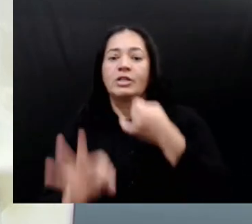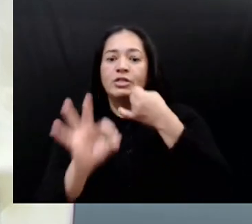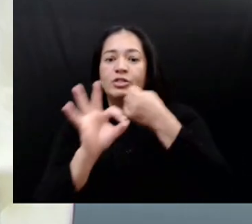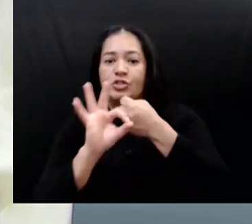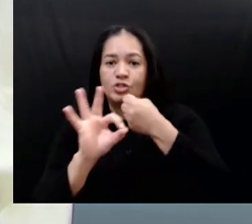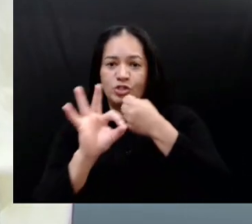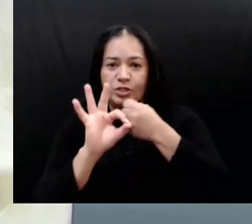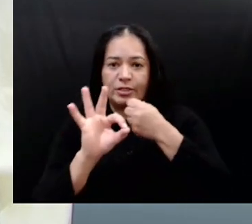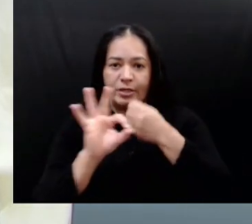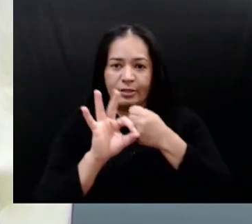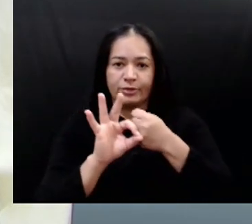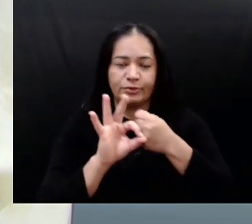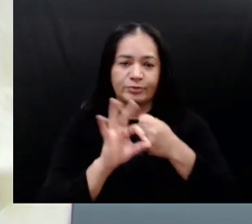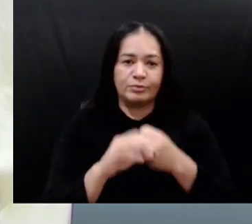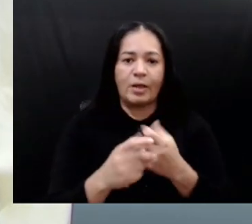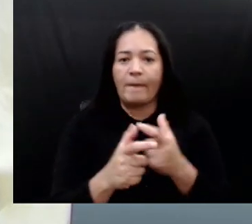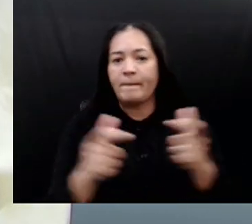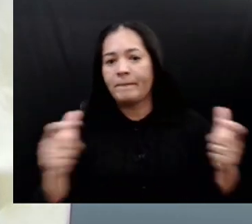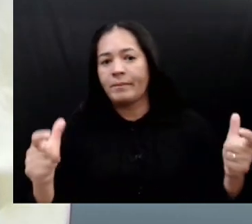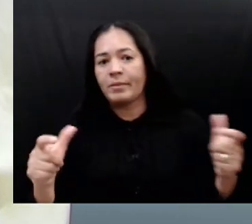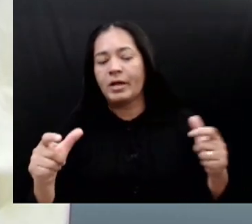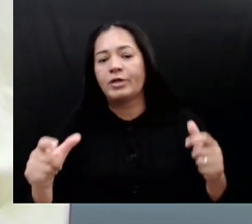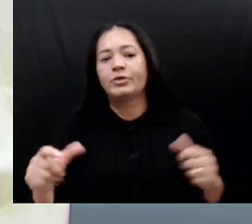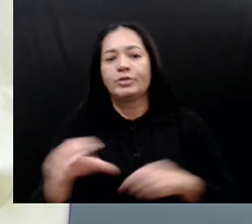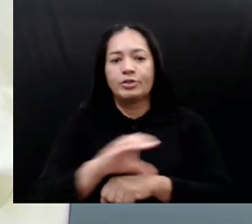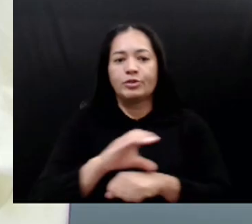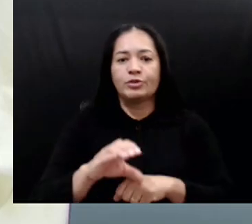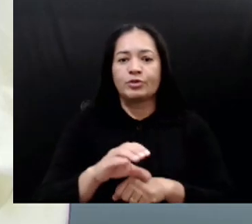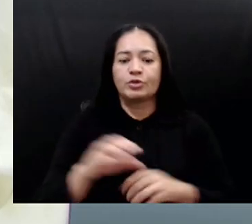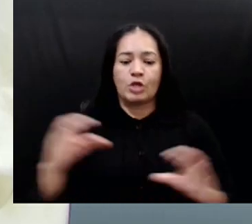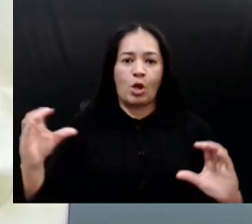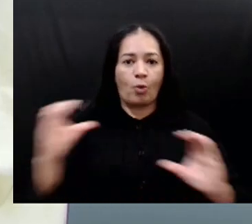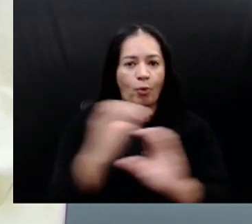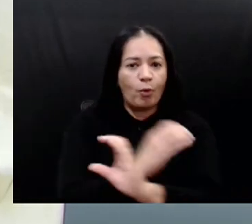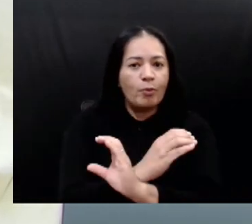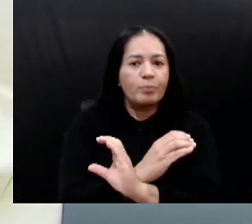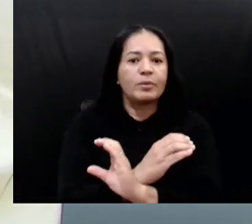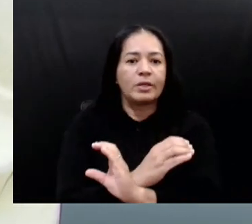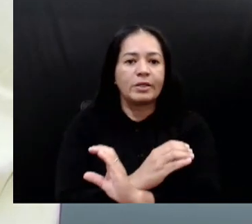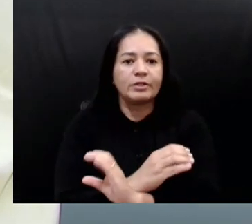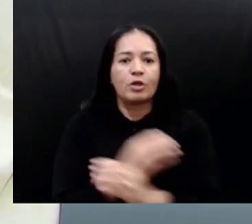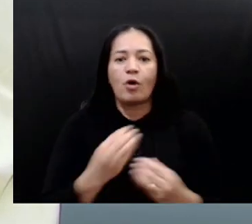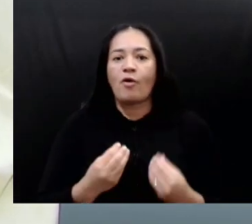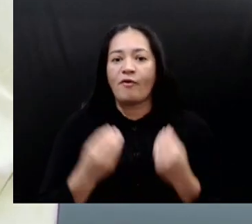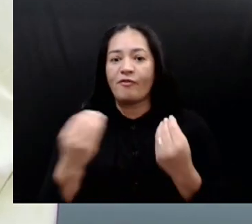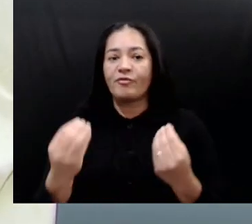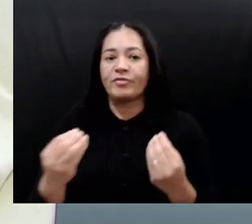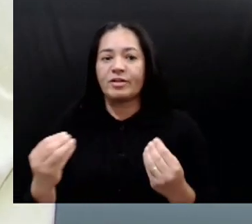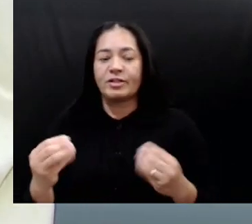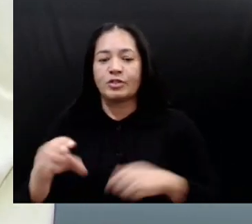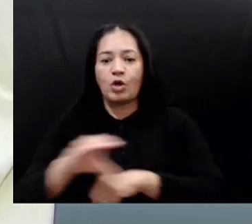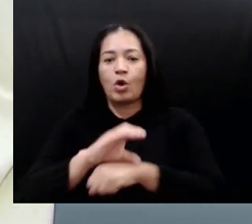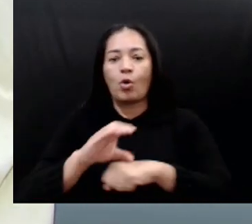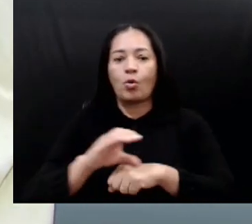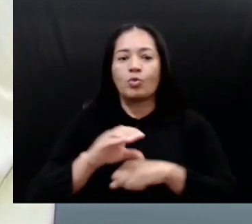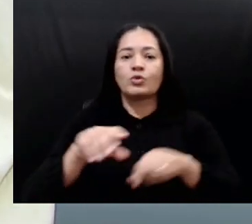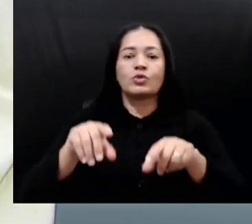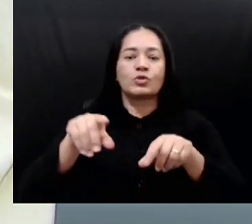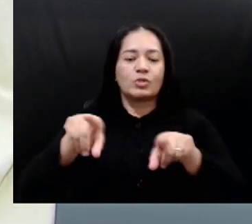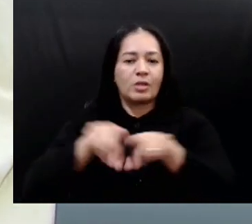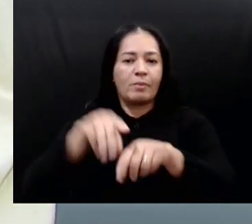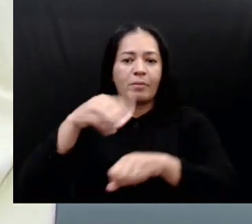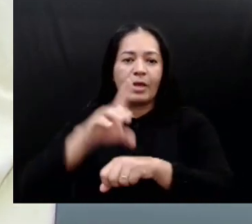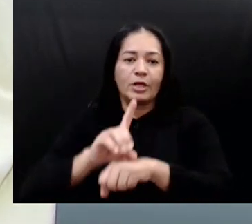nossos cursos, stricto sensu, são programas completos, que a gente chama, então eles oferecem cursos de mestrado e doutorado, e temos